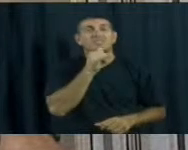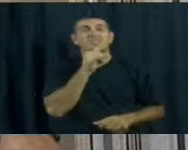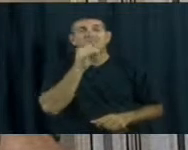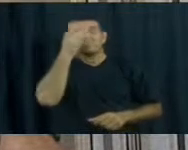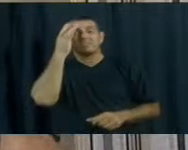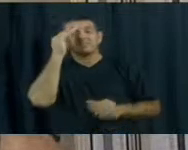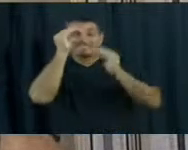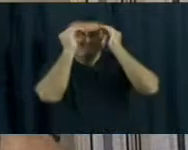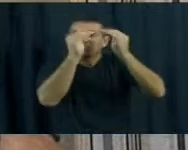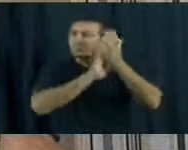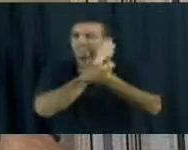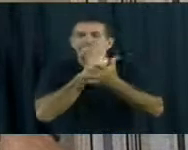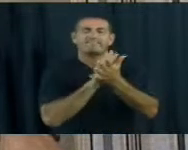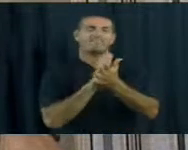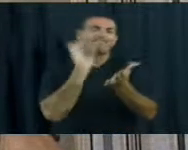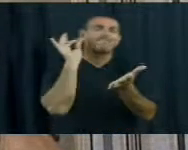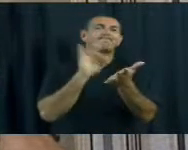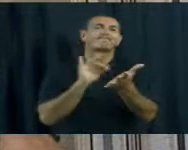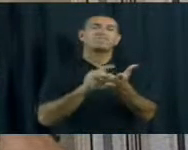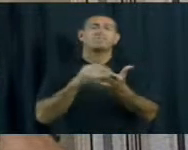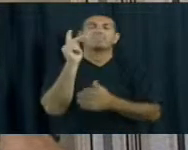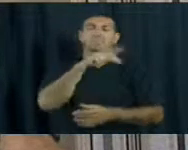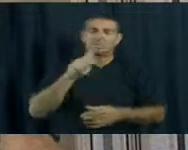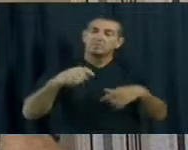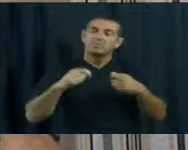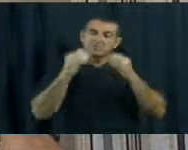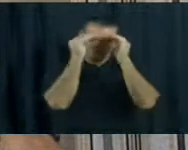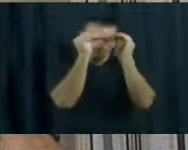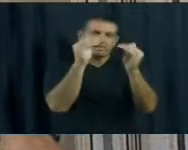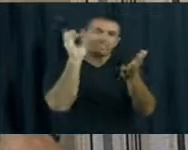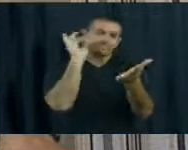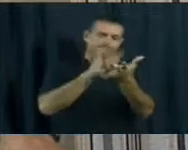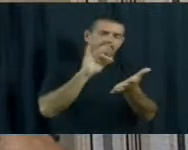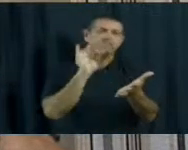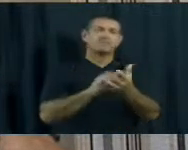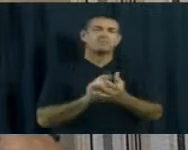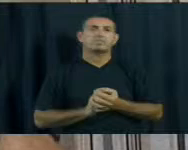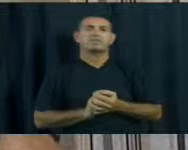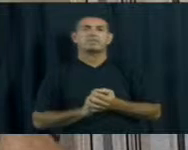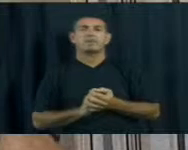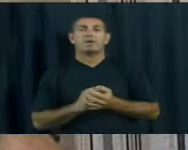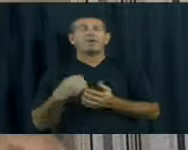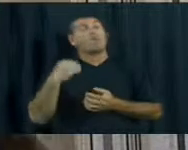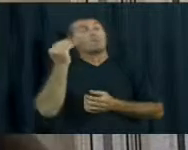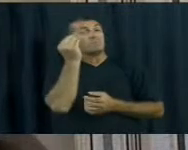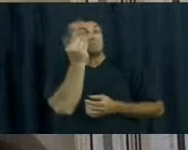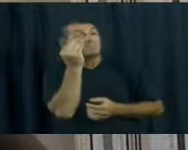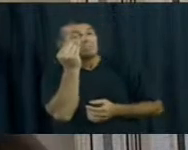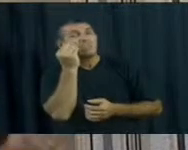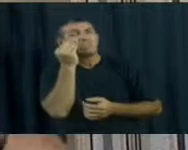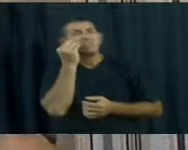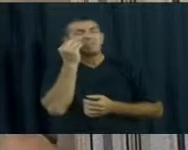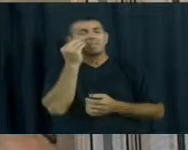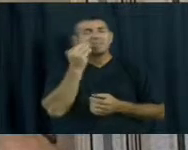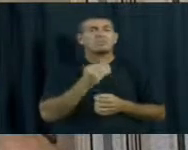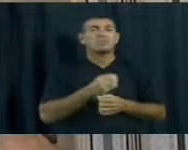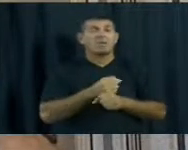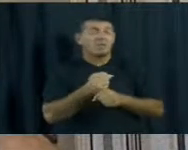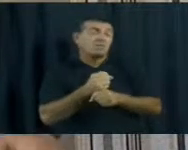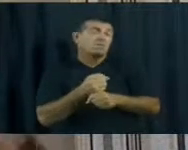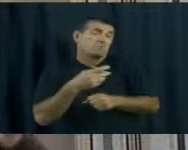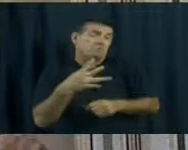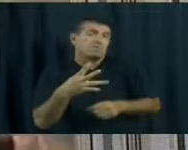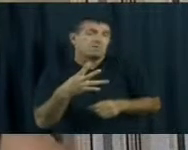elas merecem, que são os professores. Tá? Eu tenho tentado, nesse curto espaço de tempo em